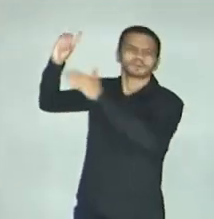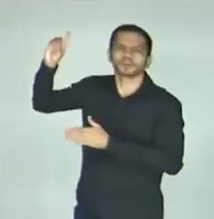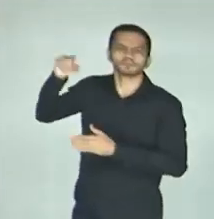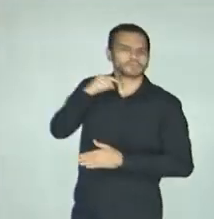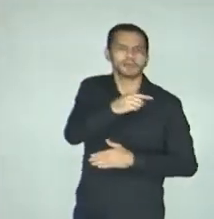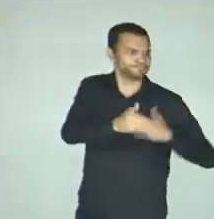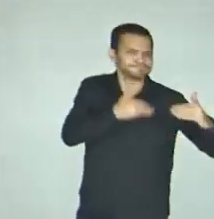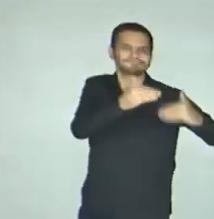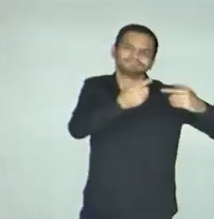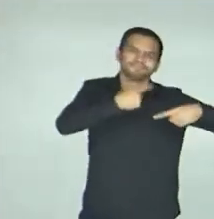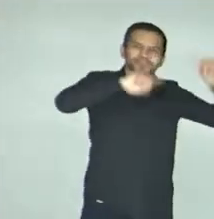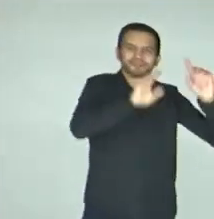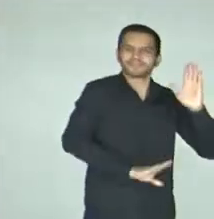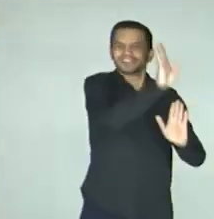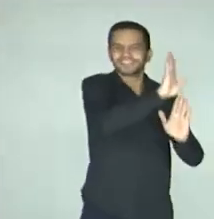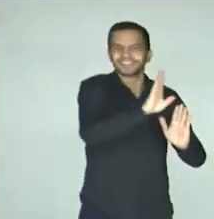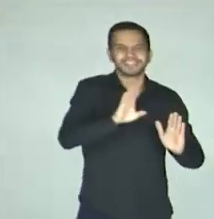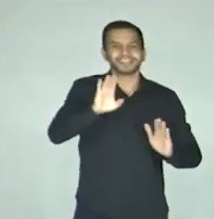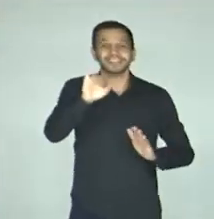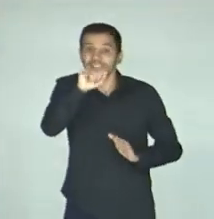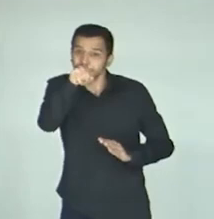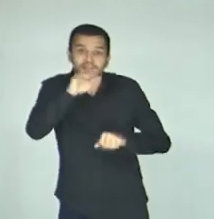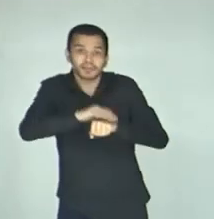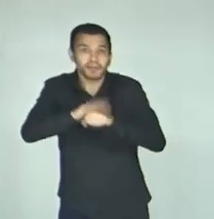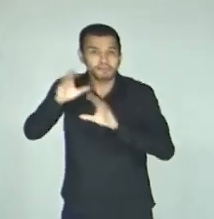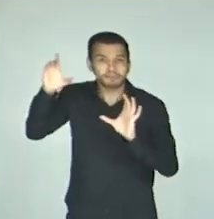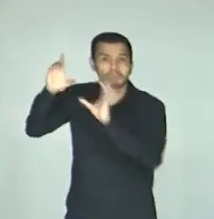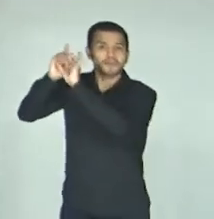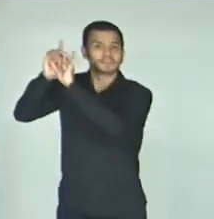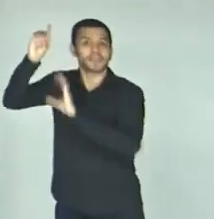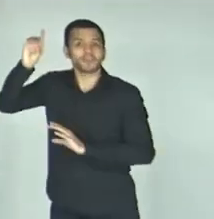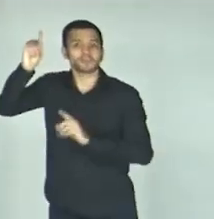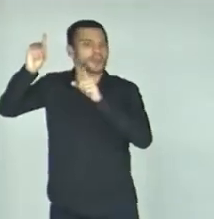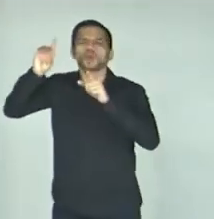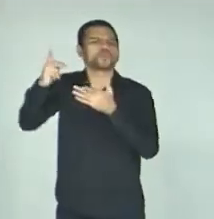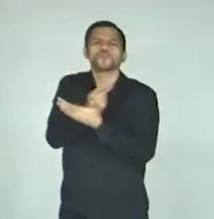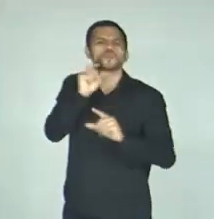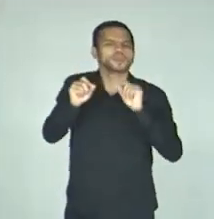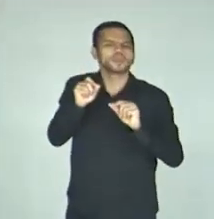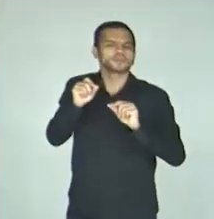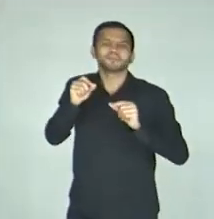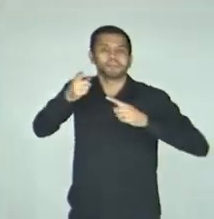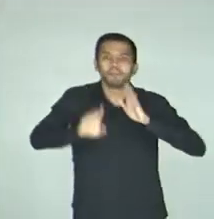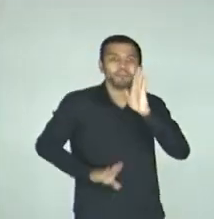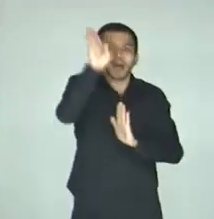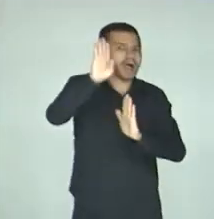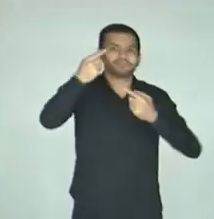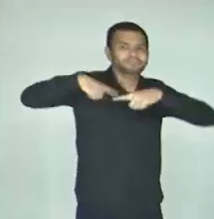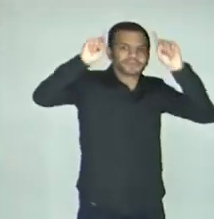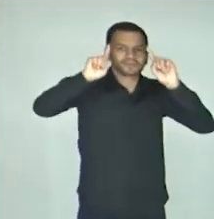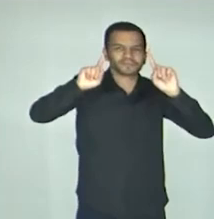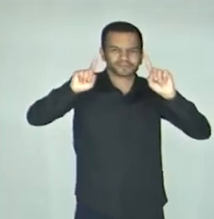e ele prospera quando você está junto da promessa de Deus ou se prospera de uma promessa de Deus abra não olha